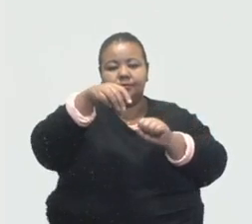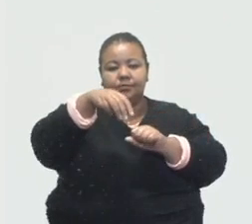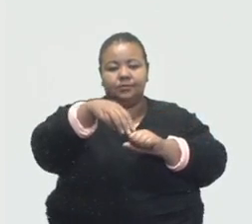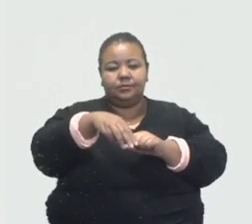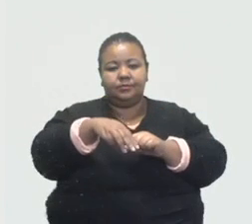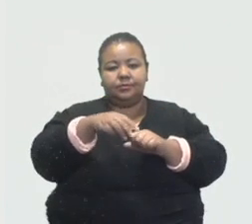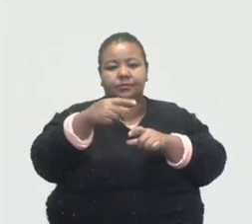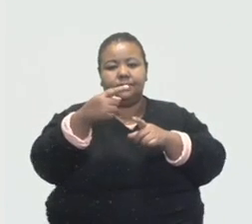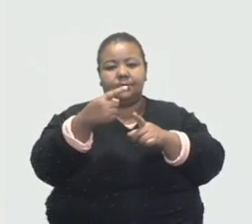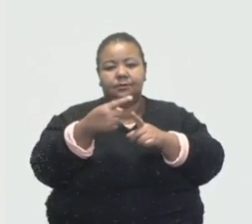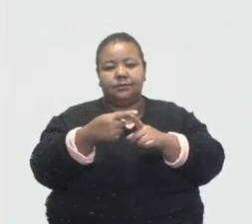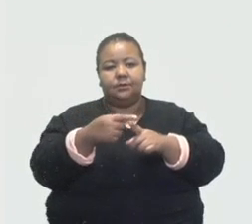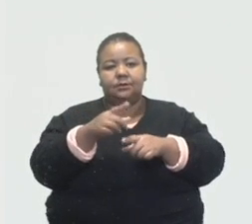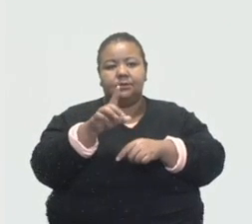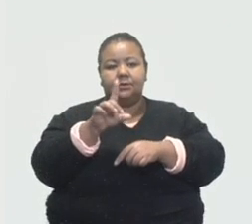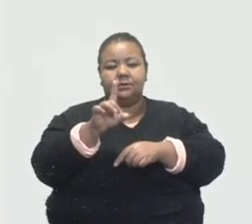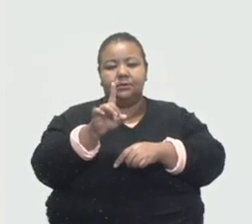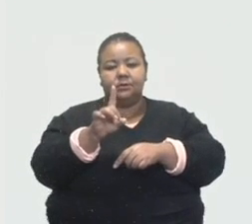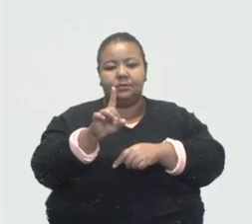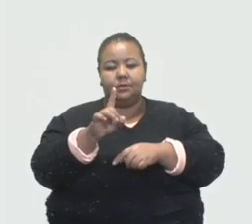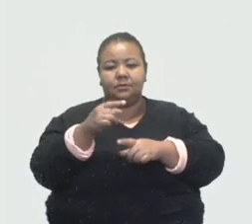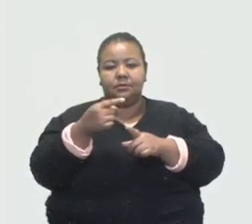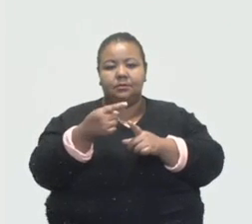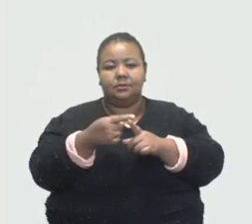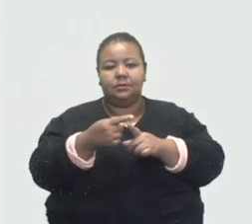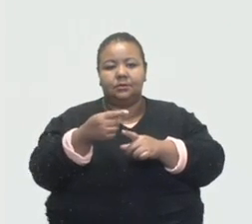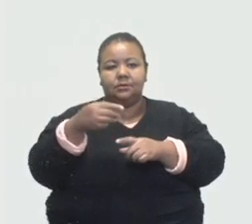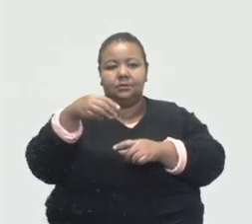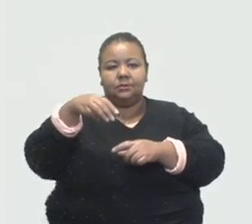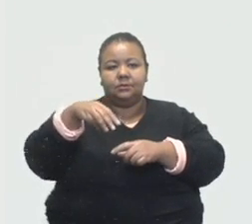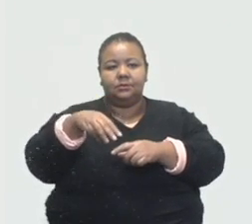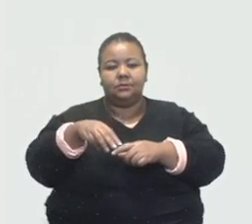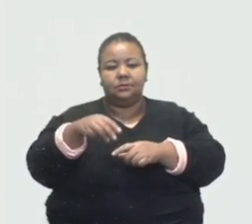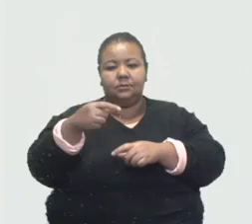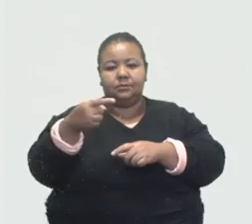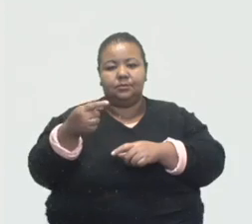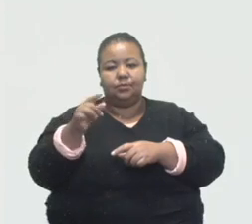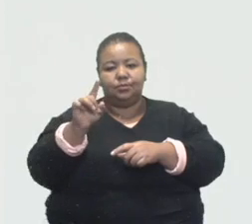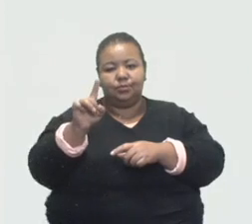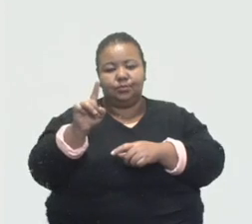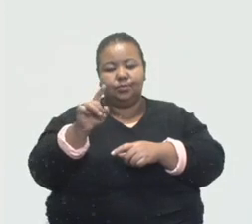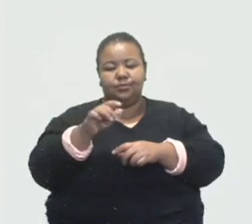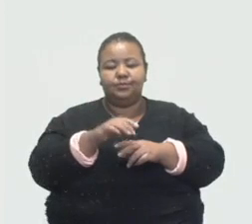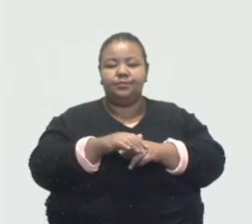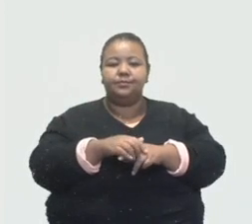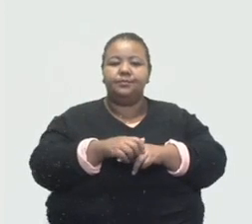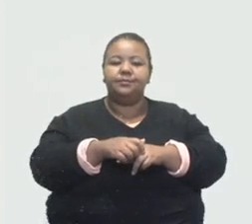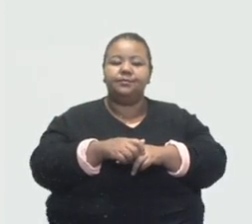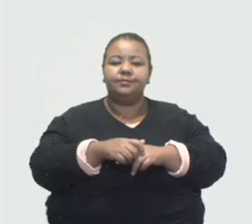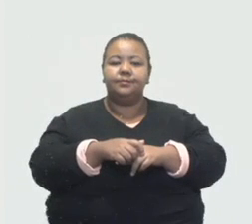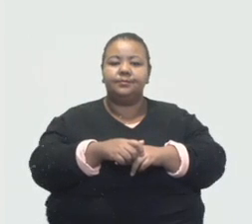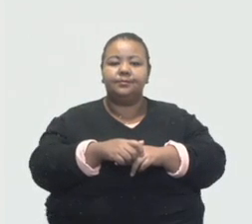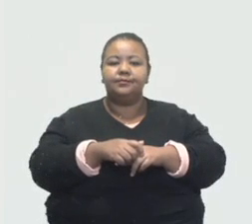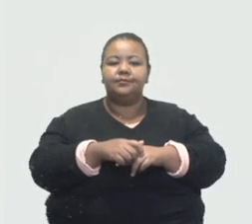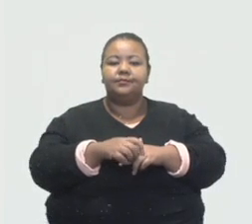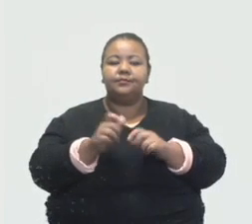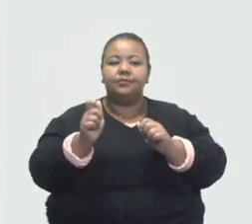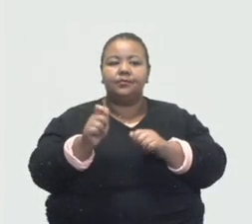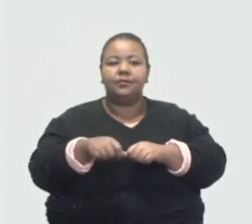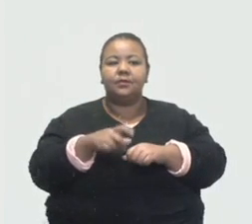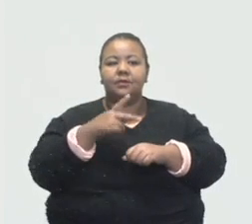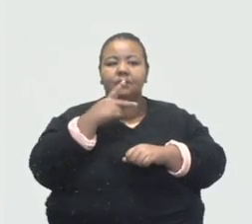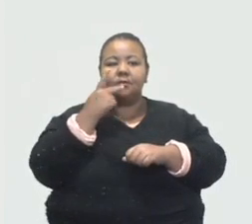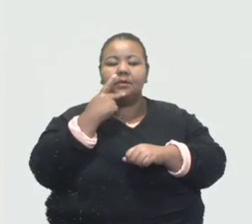M, vezes a matriz diagonal D, vezes a inversa de M. A partir disso, a gente pode